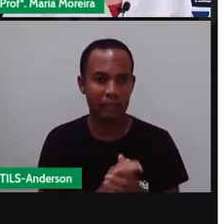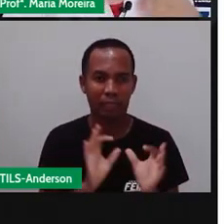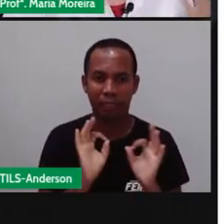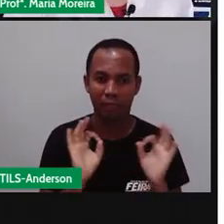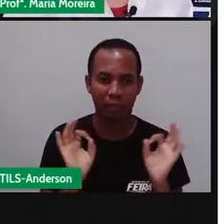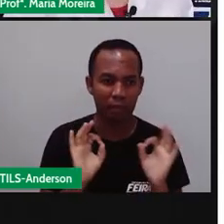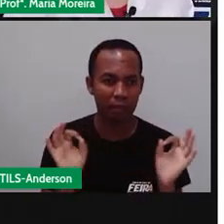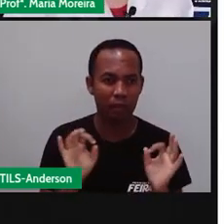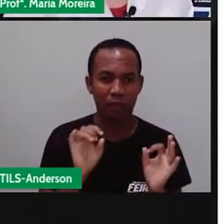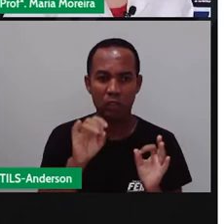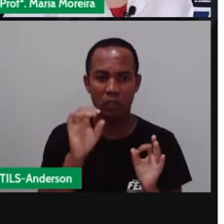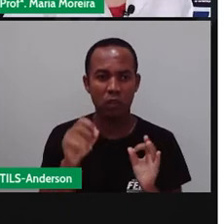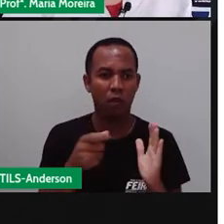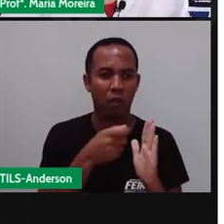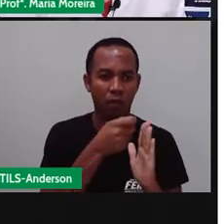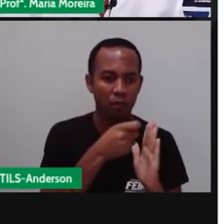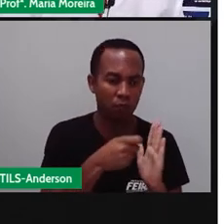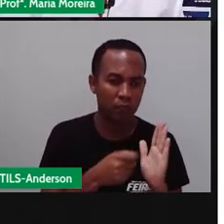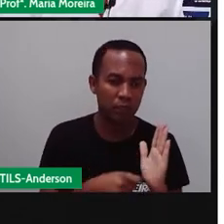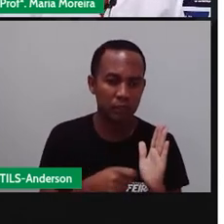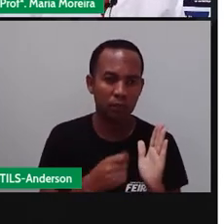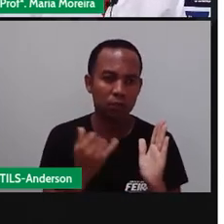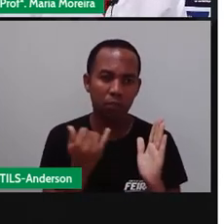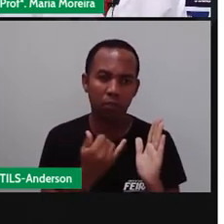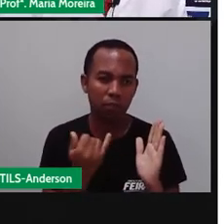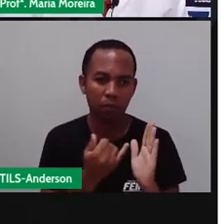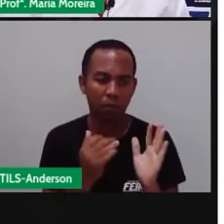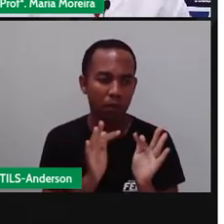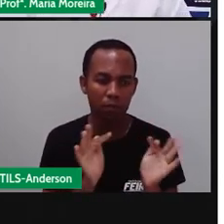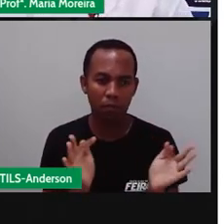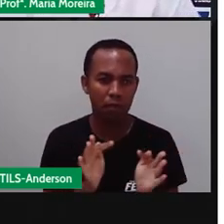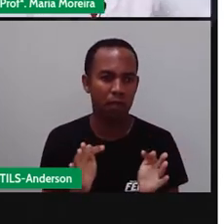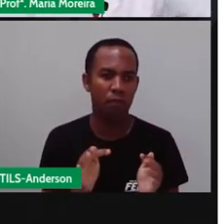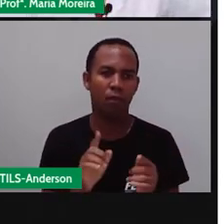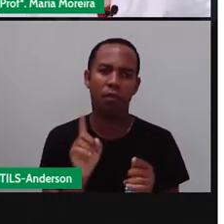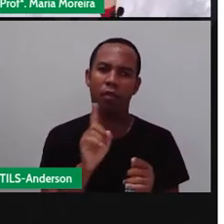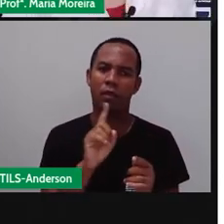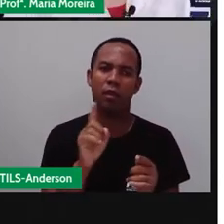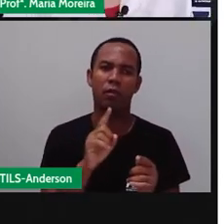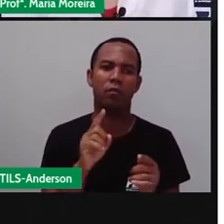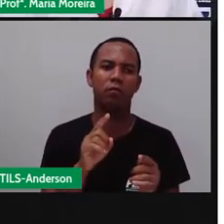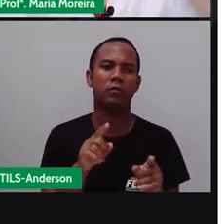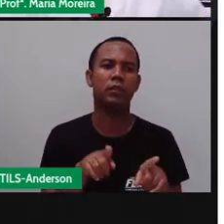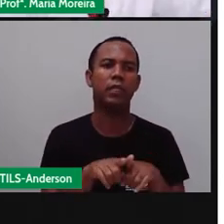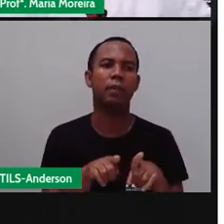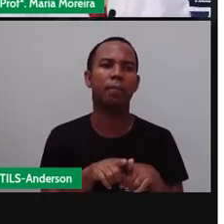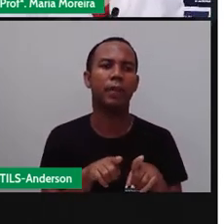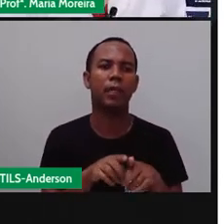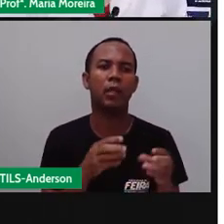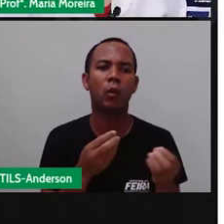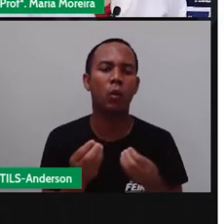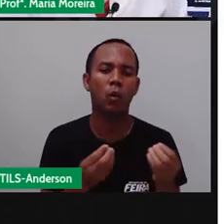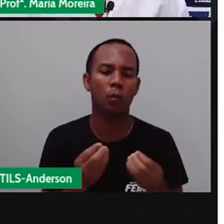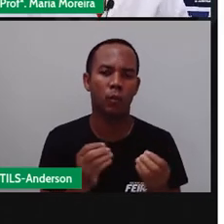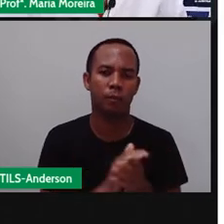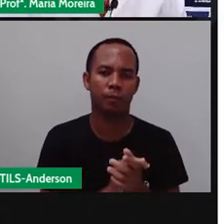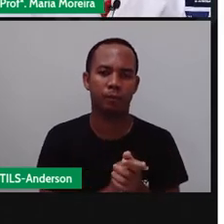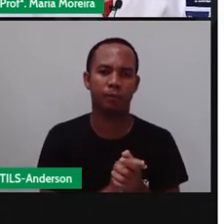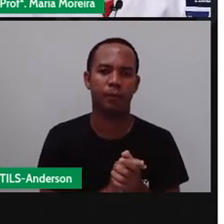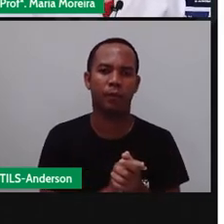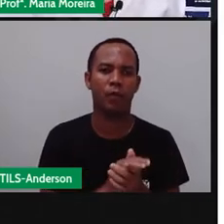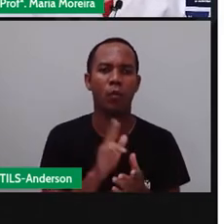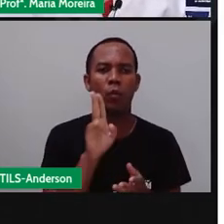nada, é só para fazer uma anotação, é para deixar um recado. Bom, elas servem de fato para quê? Para que serve essa lista, né? Por que que